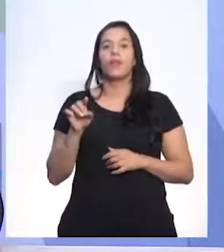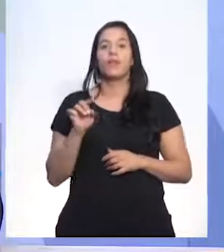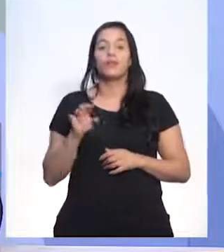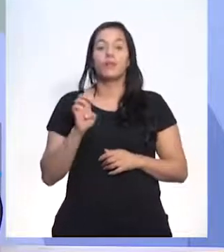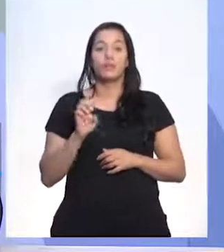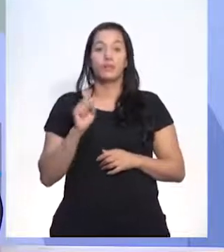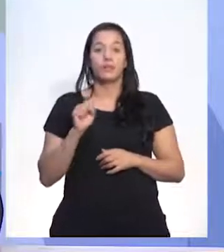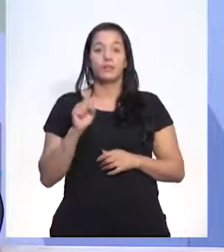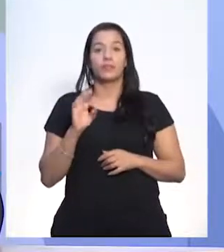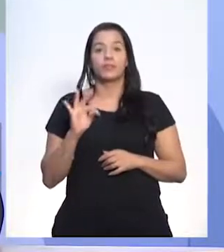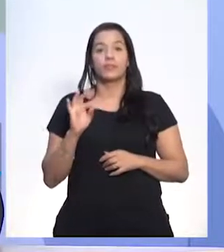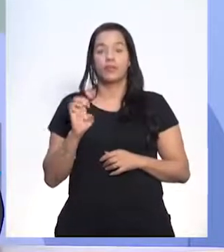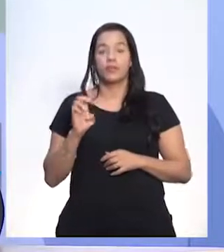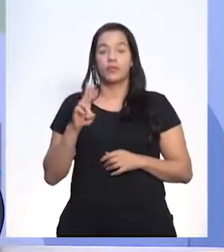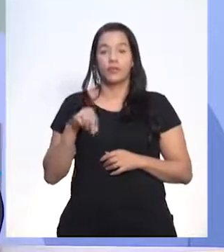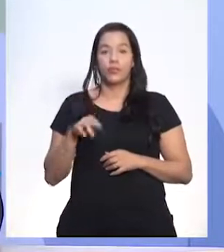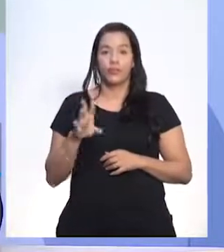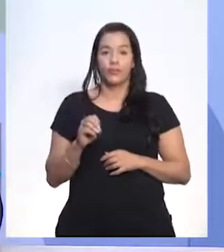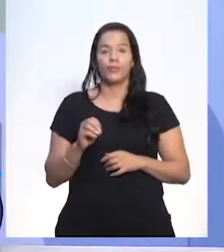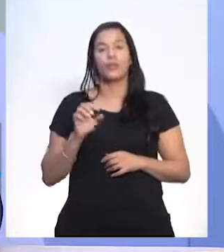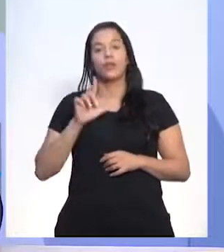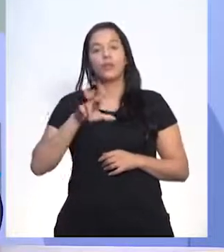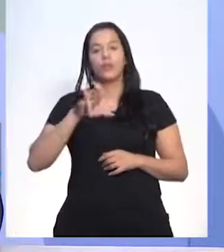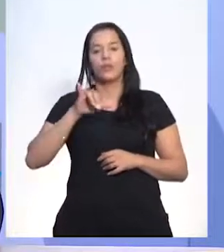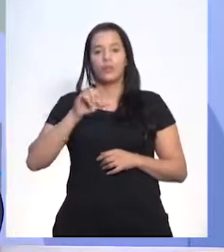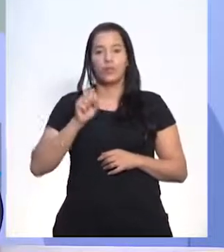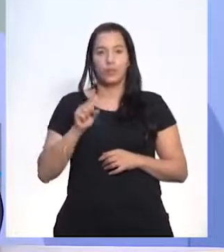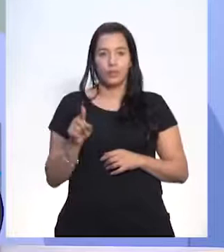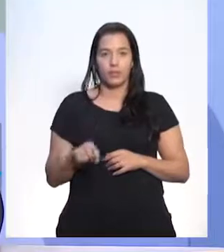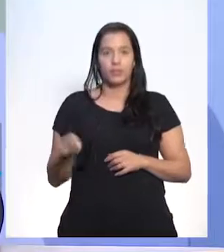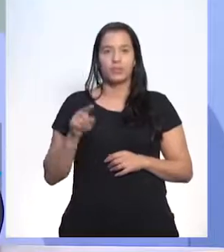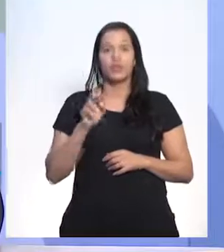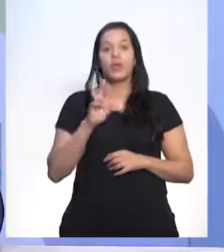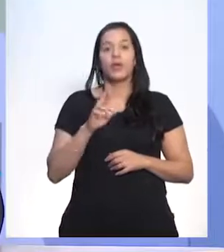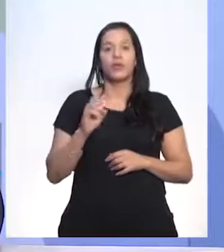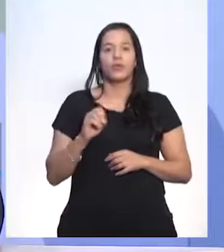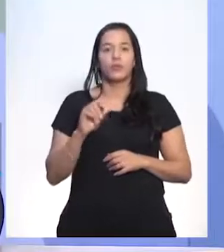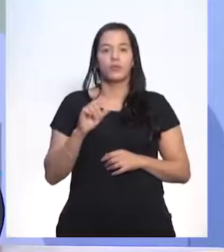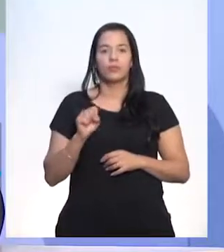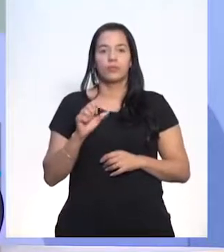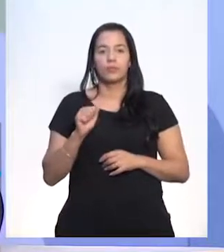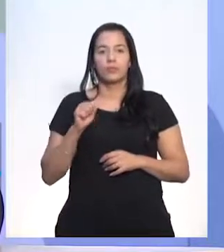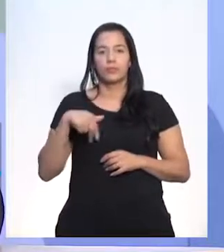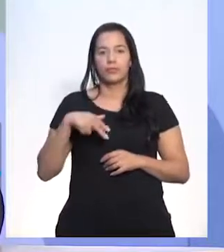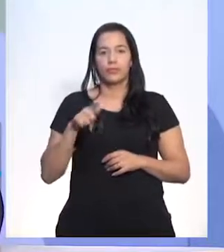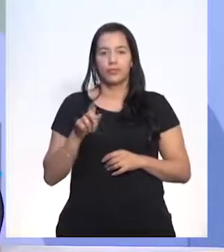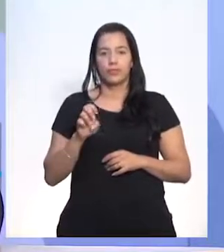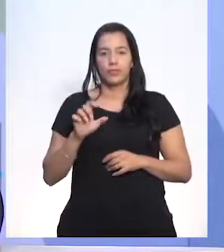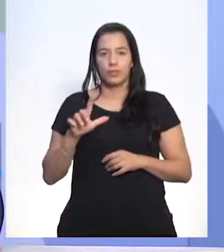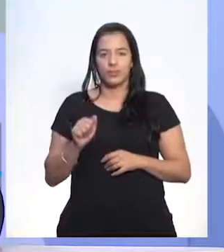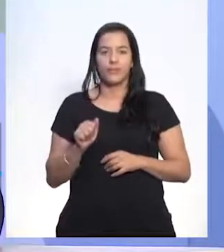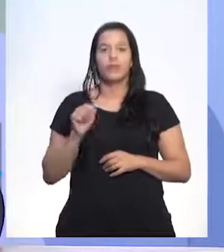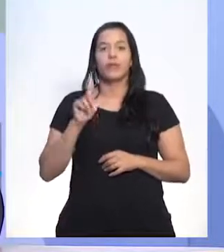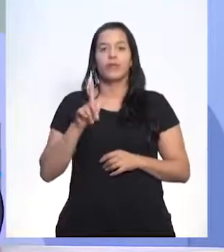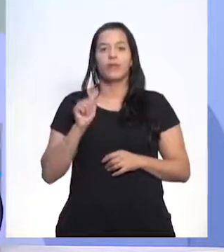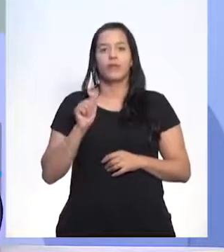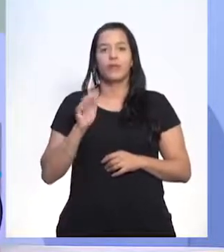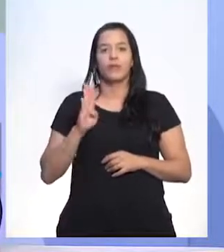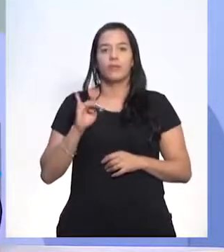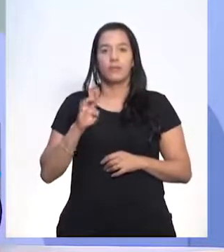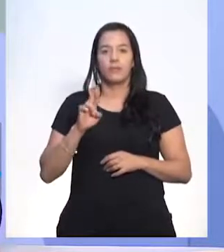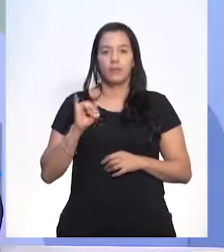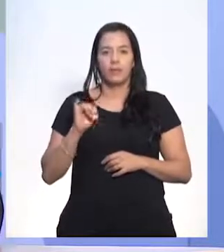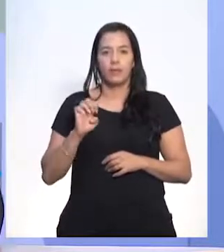Estênio, Breno, do professor José Luiz, Maria Eduarda, da professora Rosângela, Camille, Gabriel, Felipe e Maria Eduarda, do